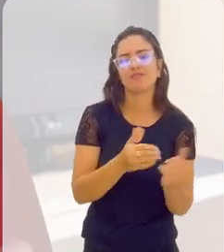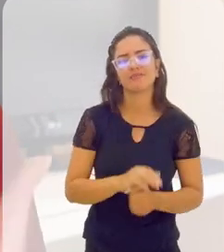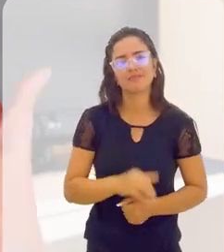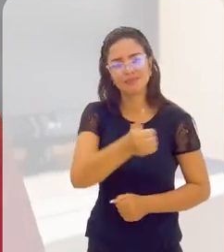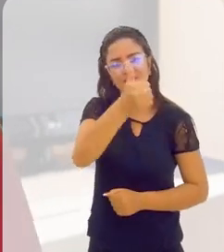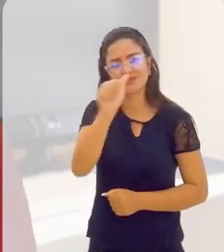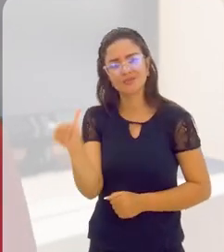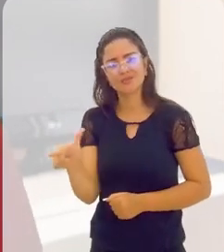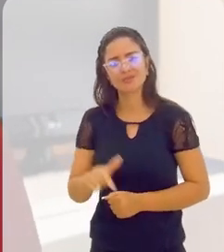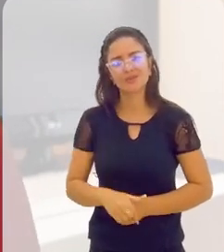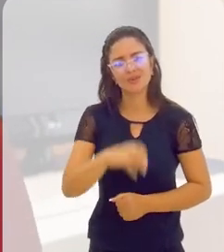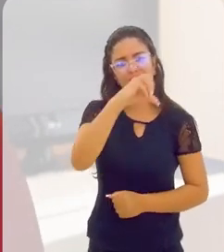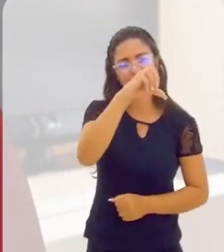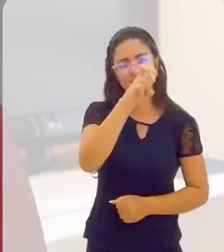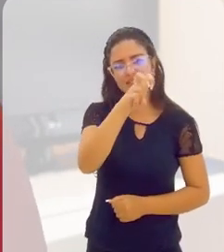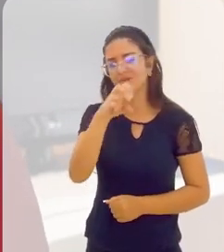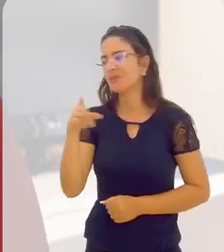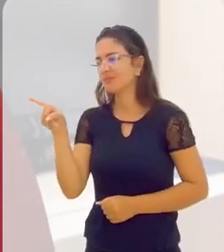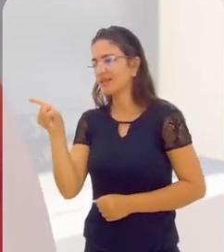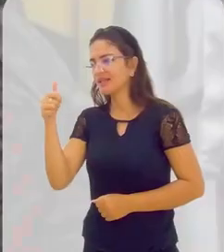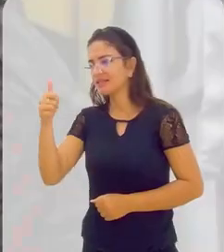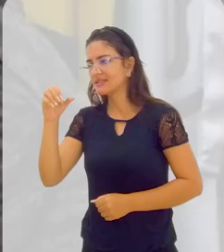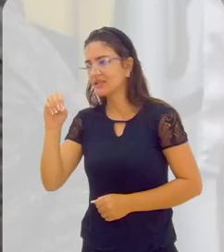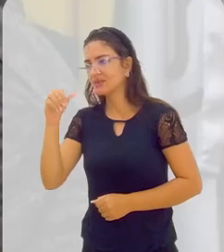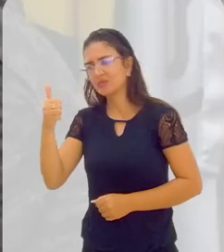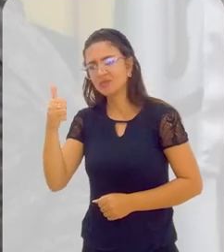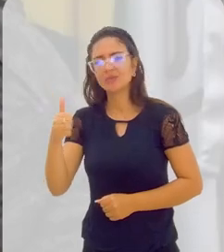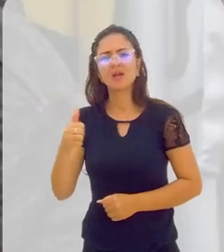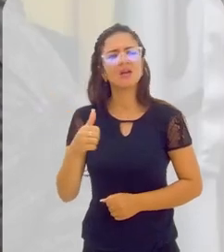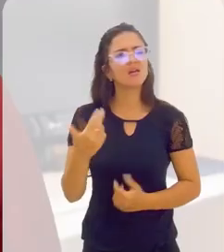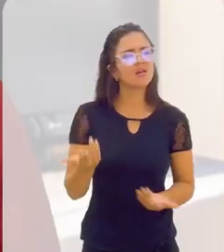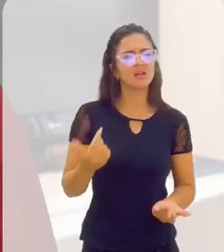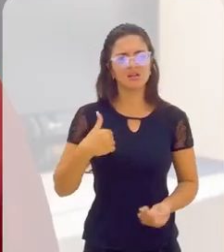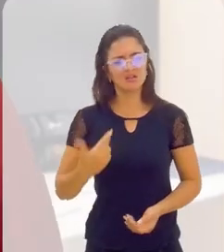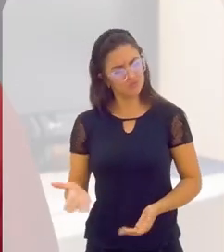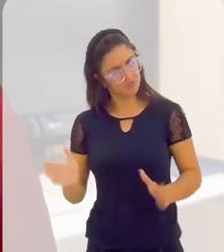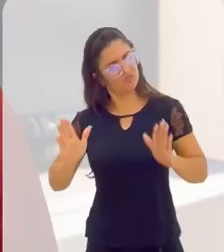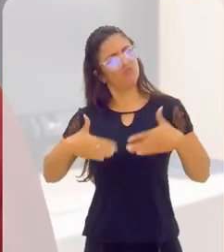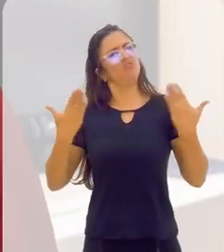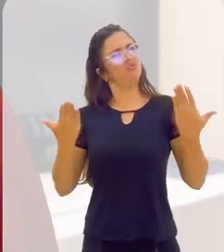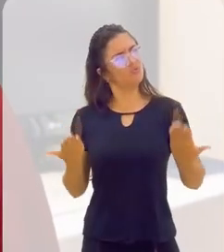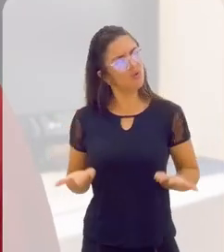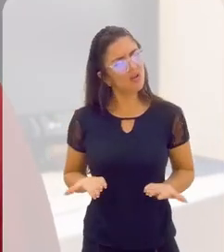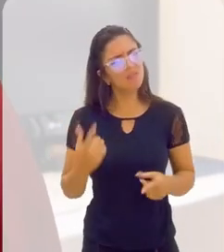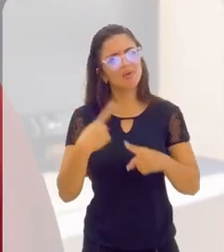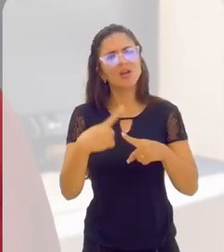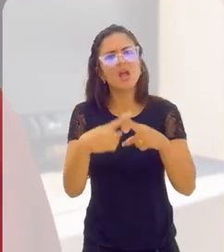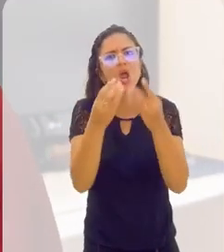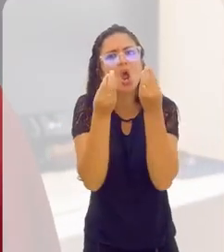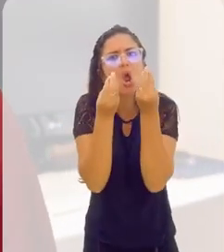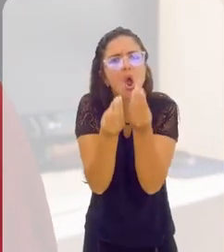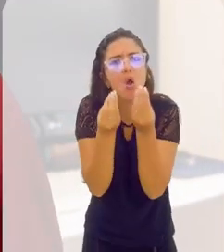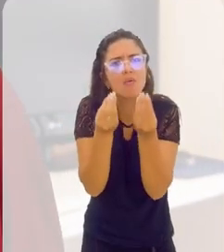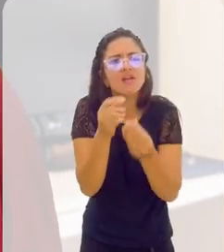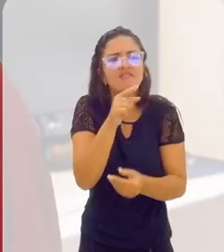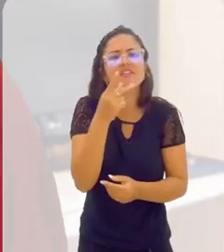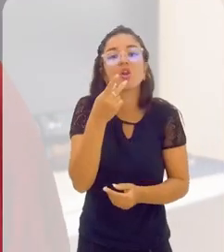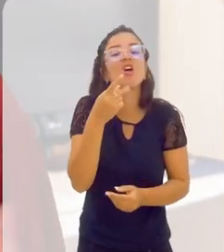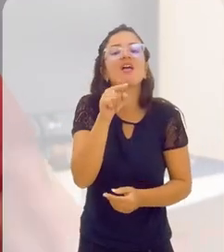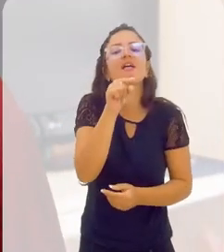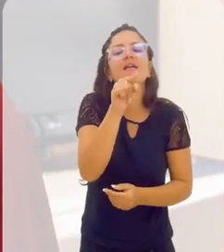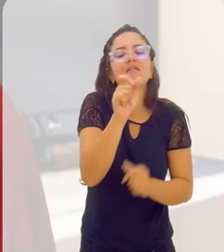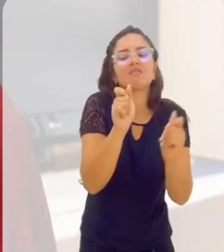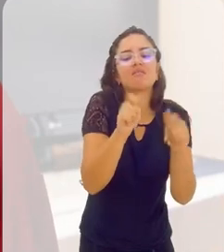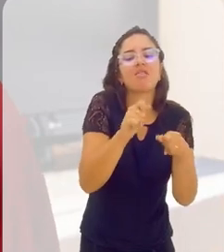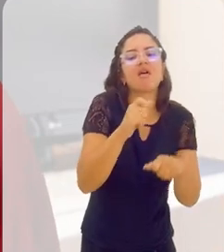os mais velhos devem ser atendidos e ali me chocou muito ouvir aquilo ele é mais novo